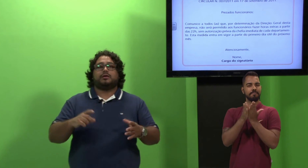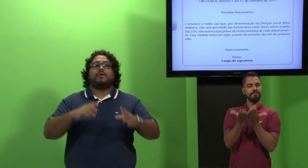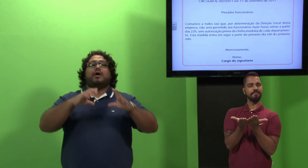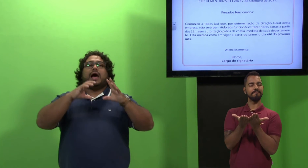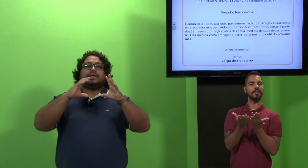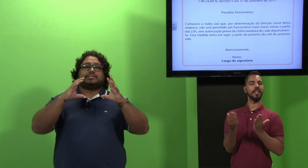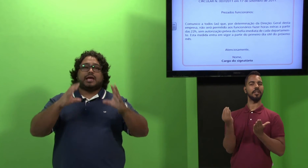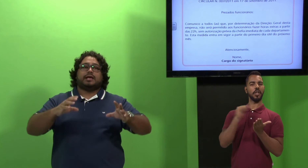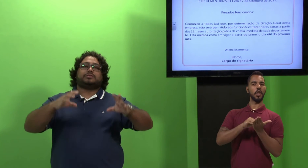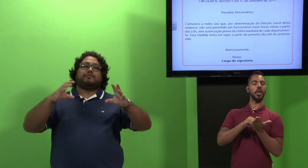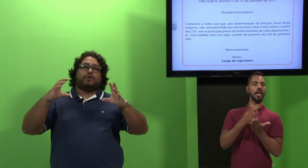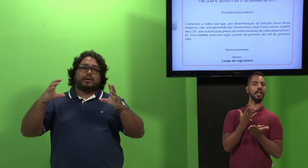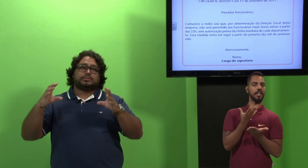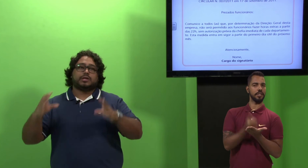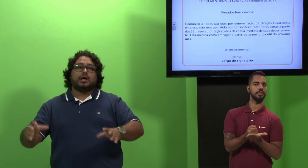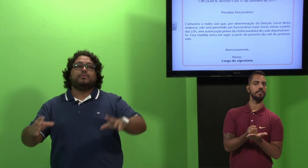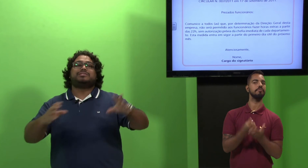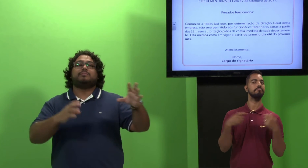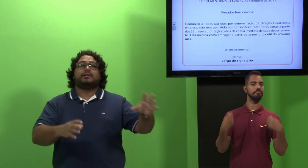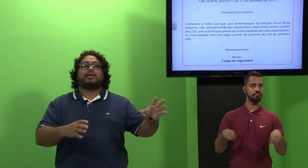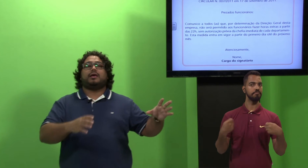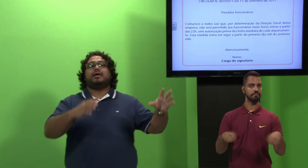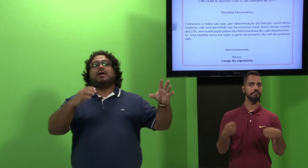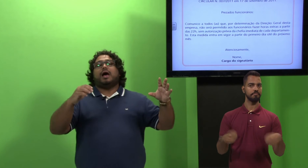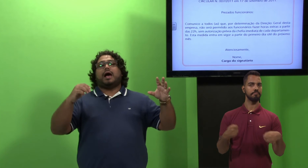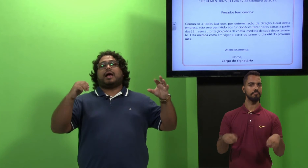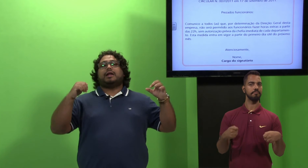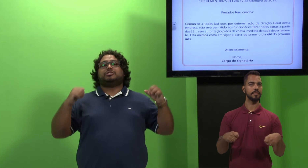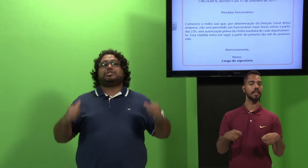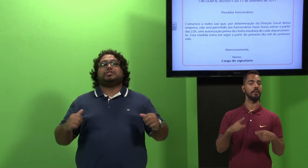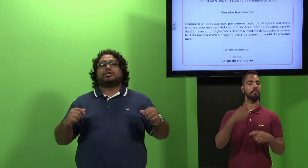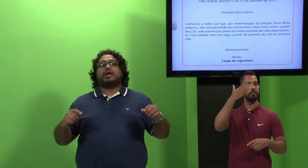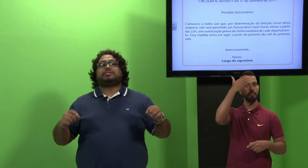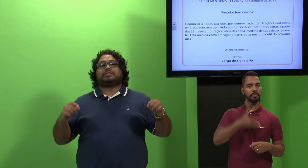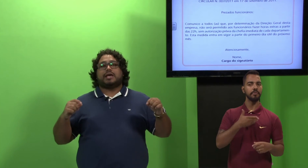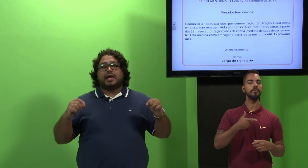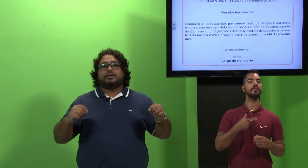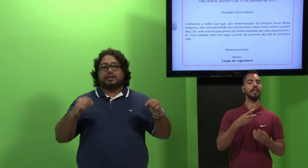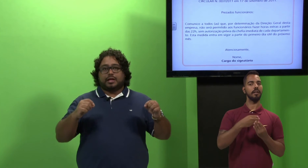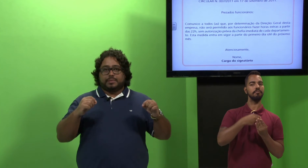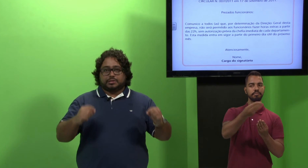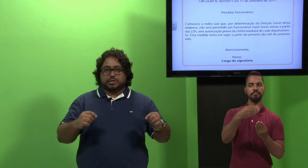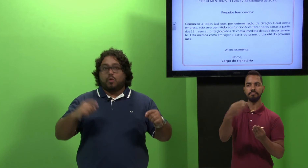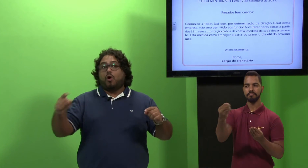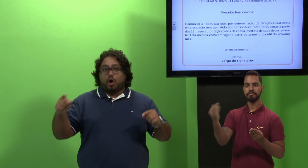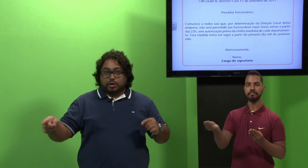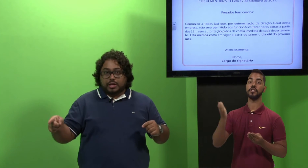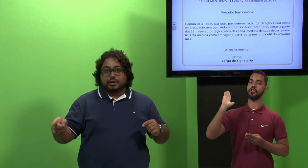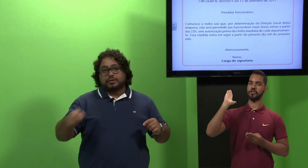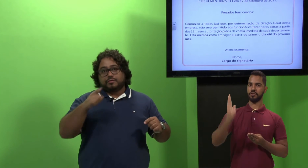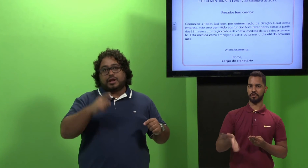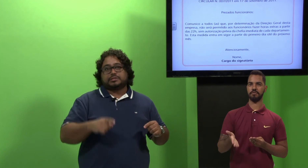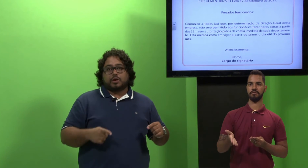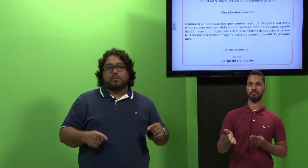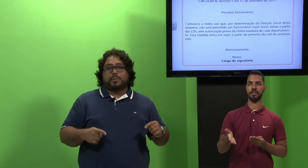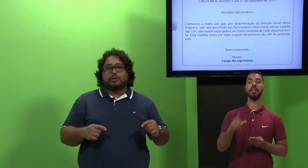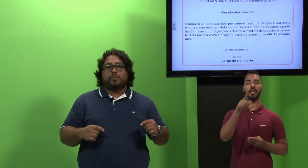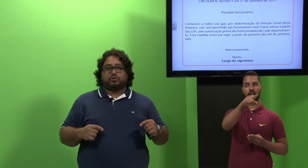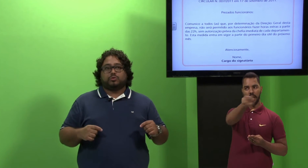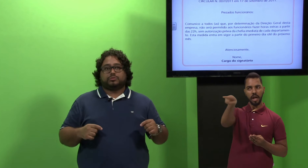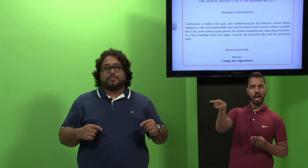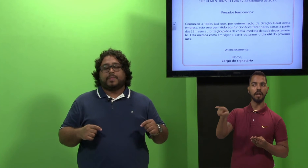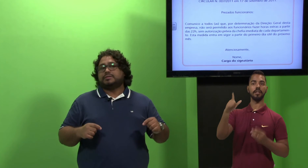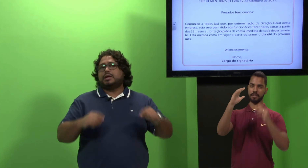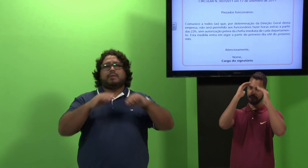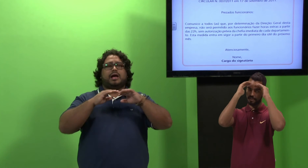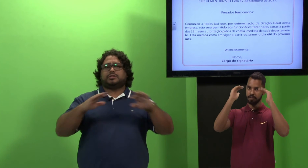todos tenham acesso à informação e se mantém a garantia de que certa determinação ou ordem deverá ser cumprida